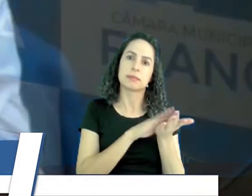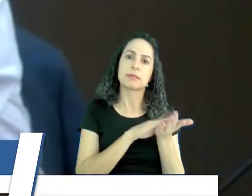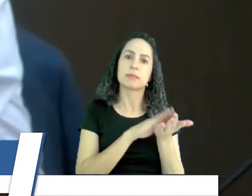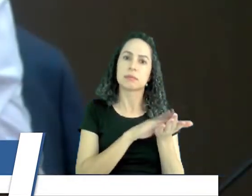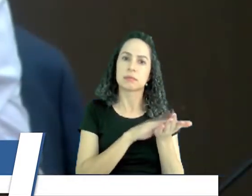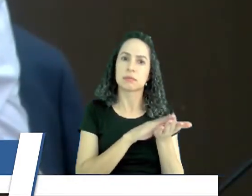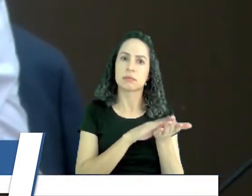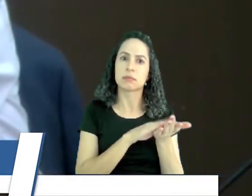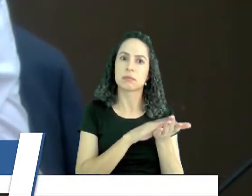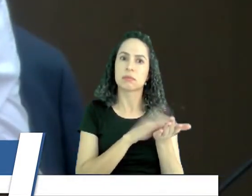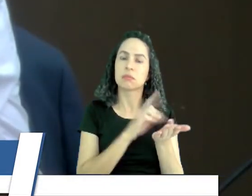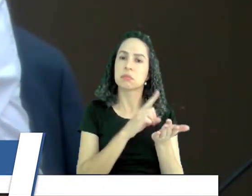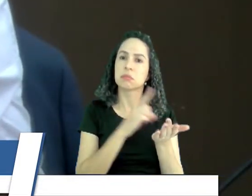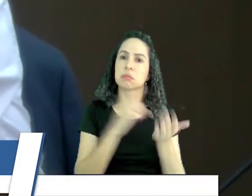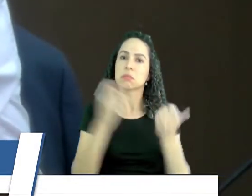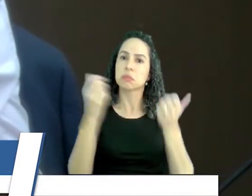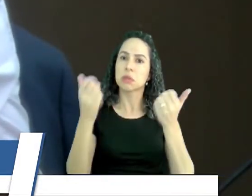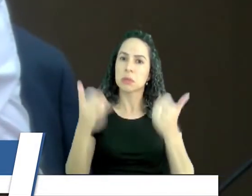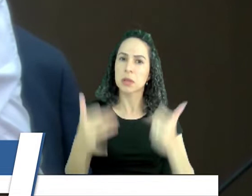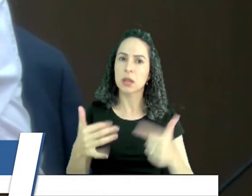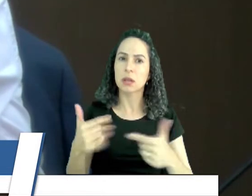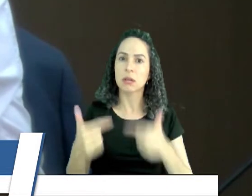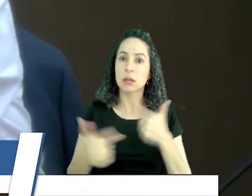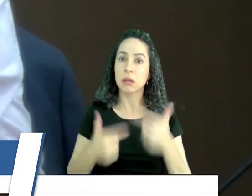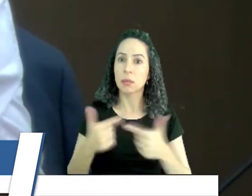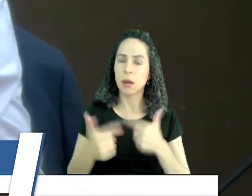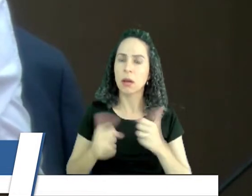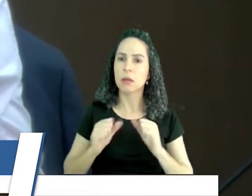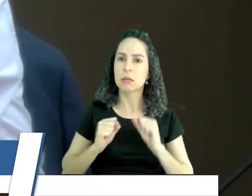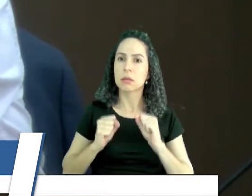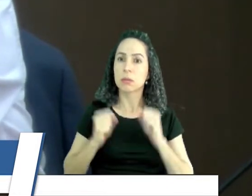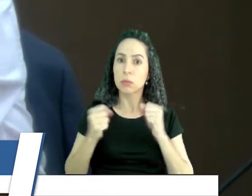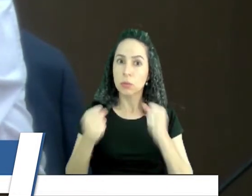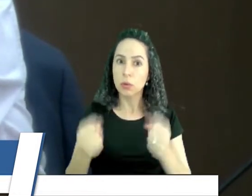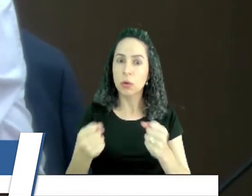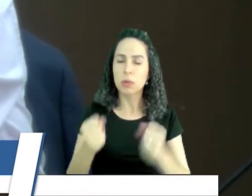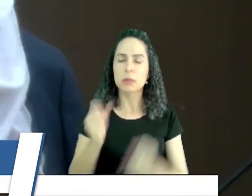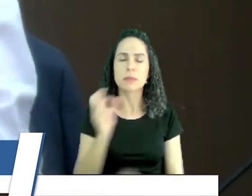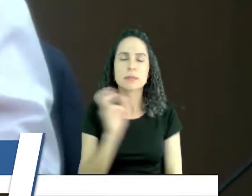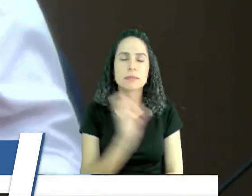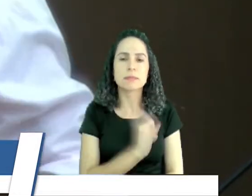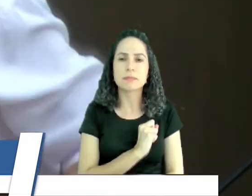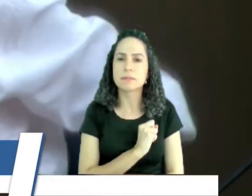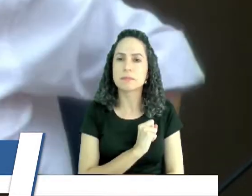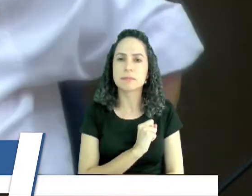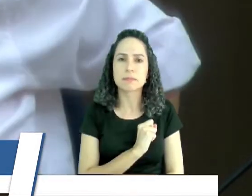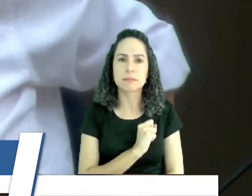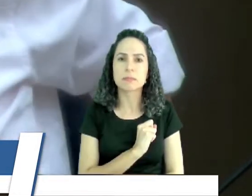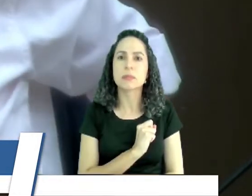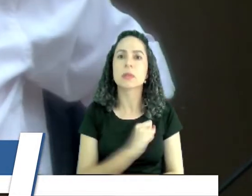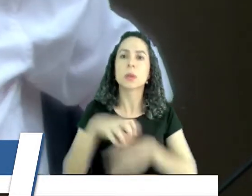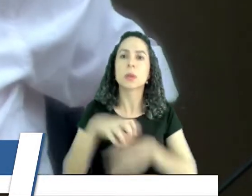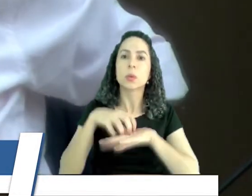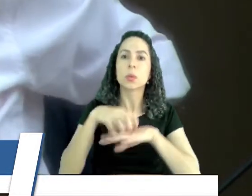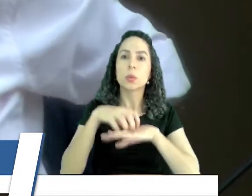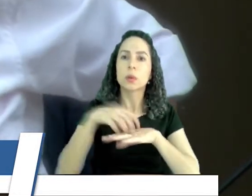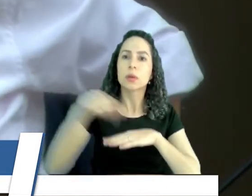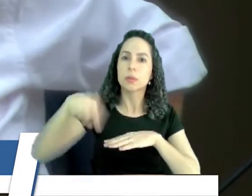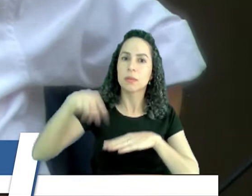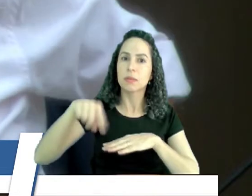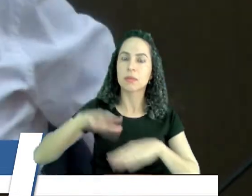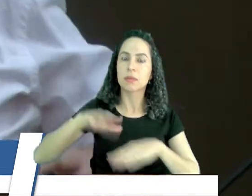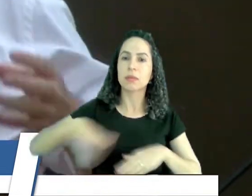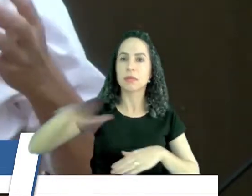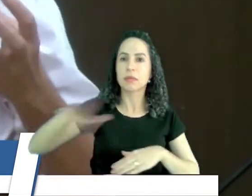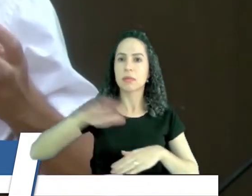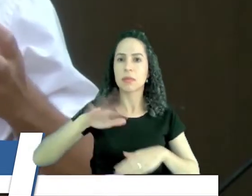seu desempenho, pelo seu trabalho, pela sua dedicação, pela sua paixão pelo turismo regional. Obrigada. E